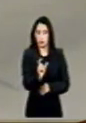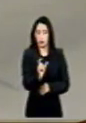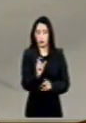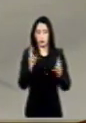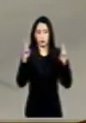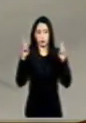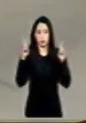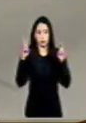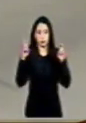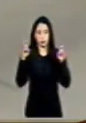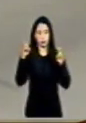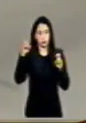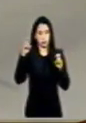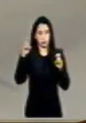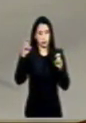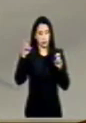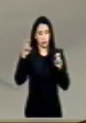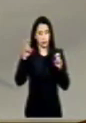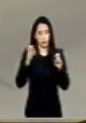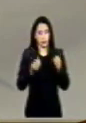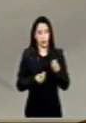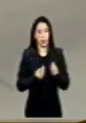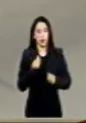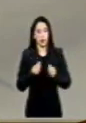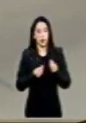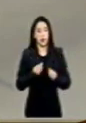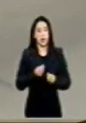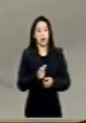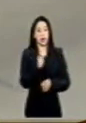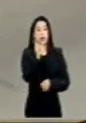aspas, trata-se de prerrogativa de caráter